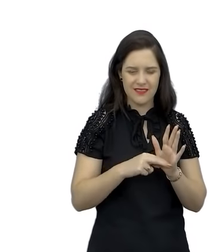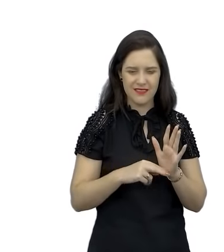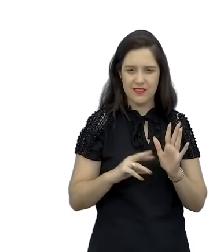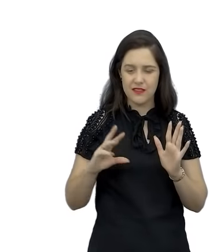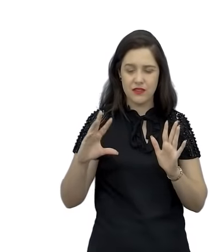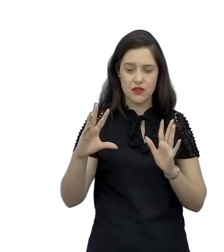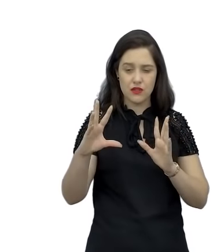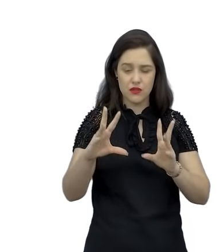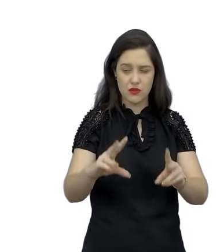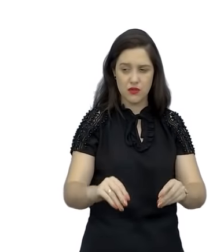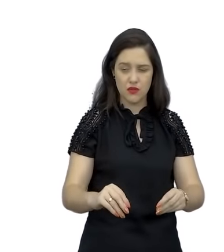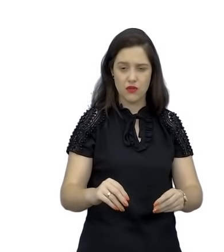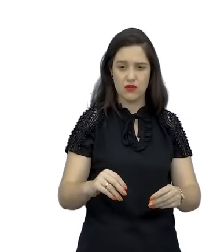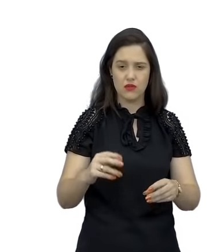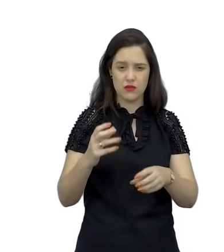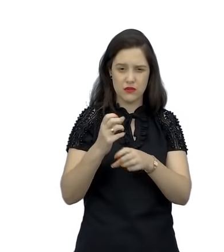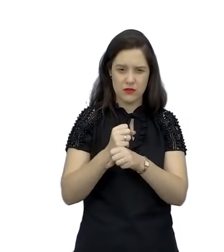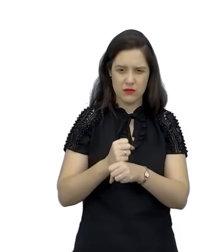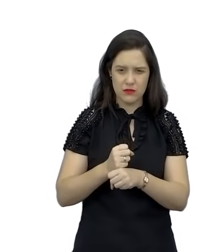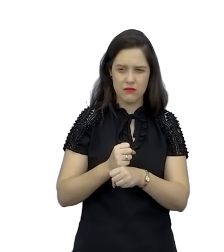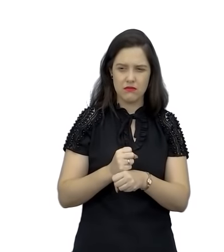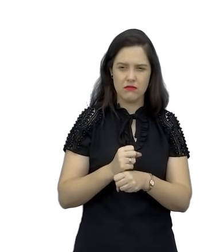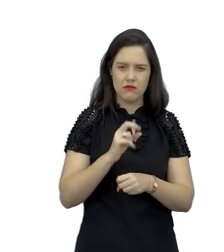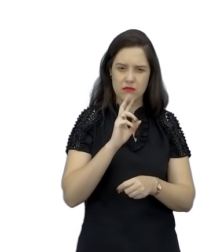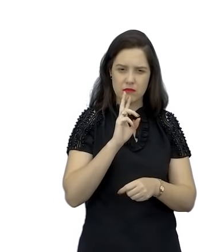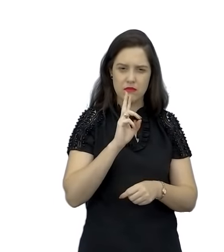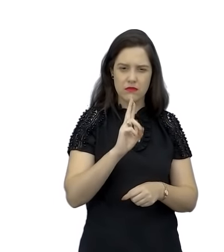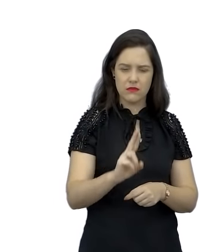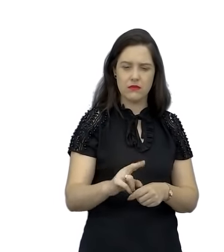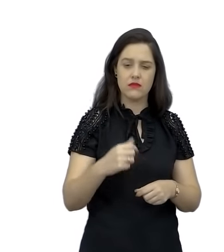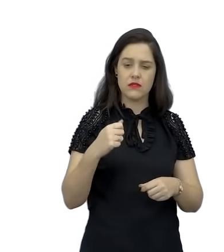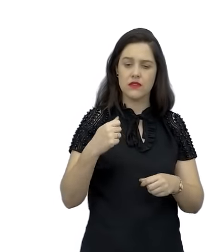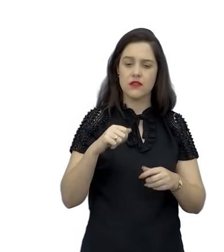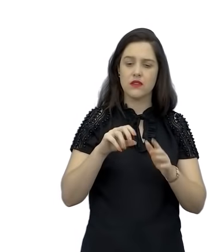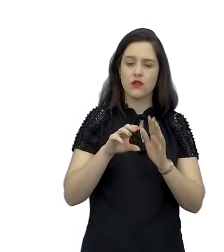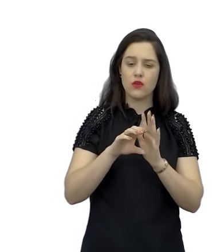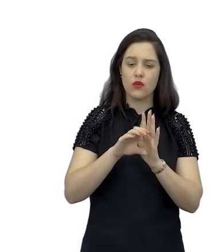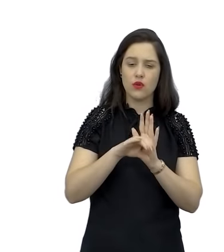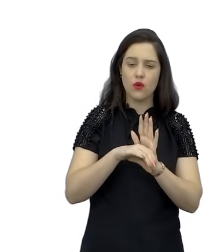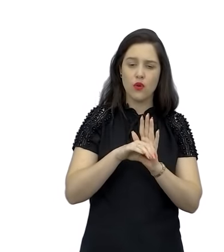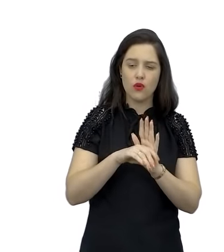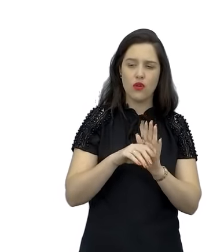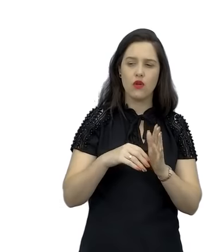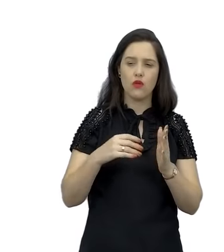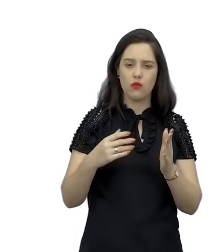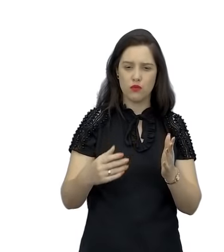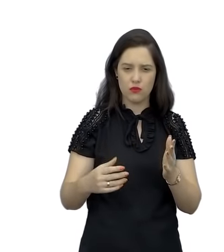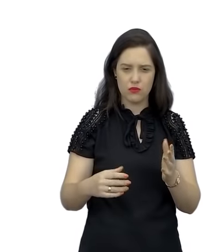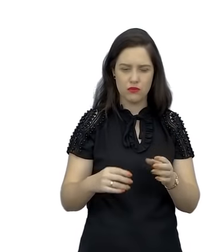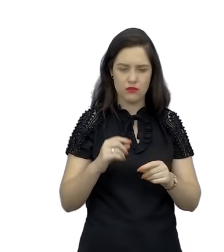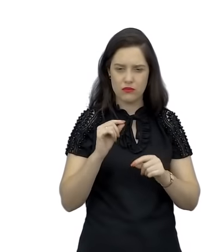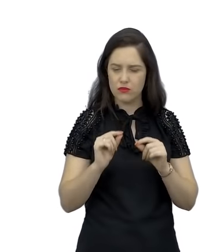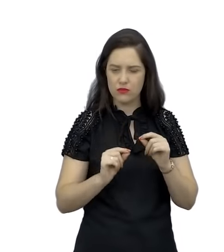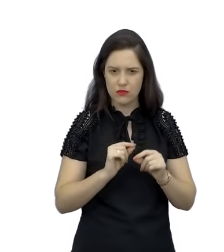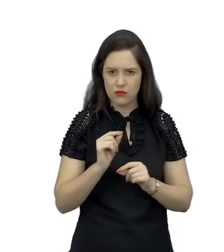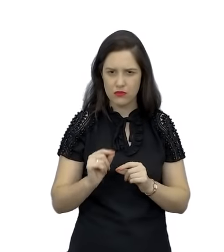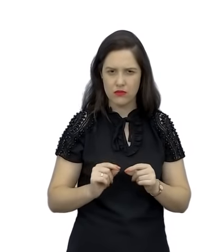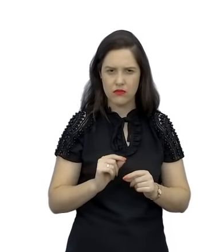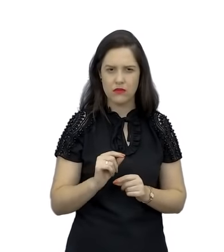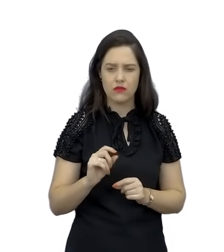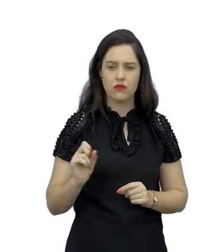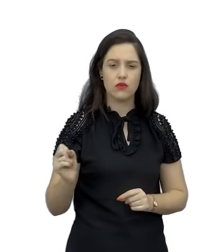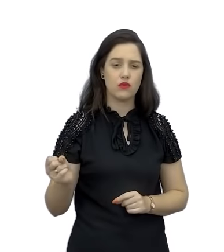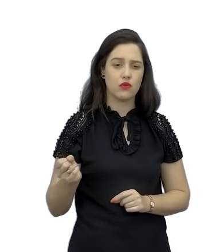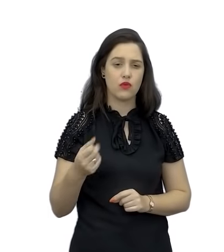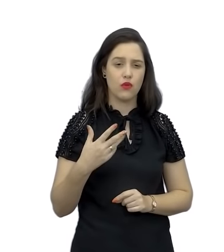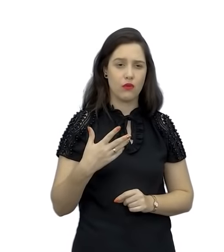todo problema precisa ser um conteúdo, né, na definição da Onoshiki, de um conteúdo novo,